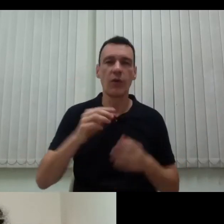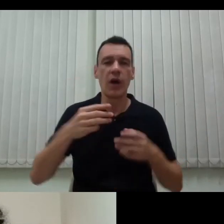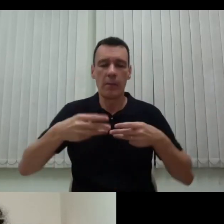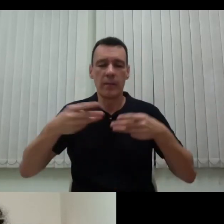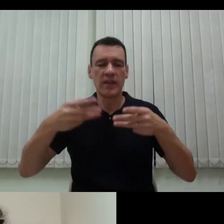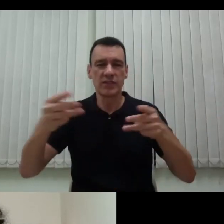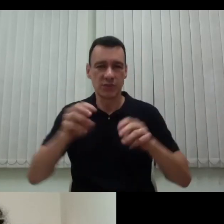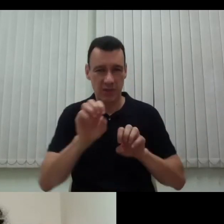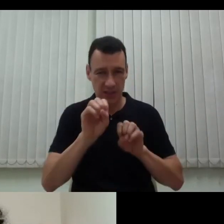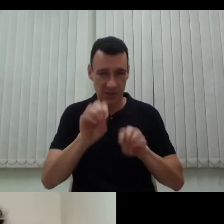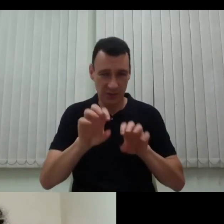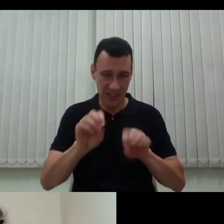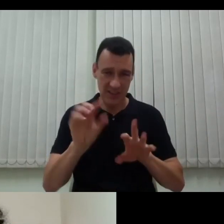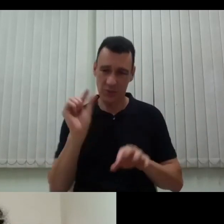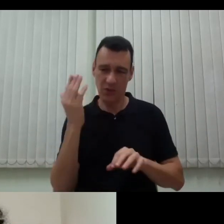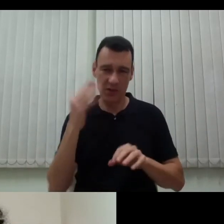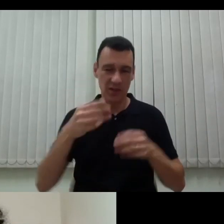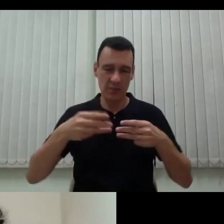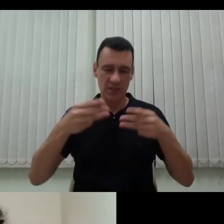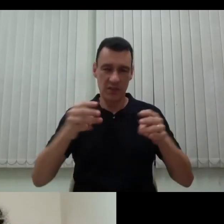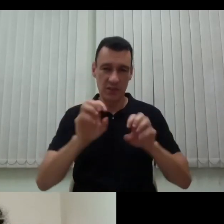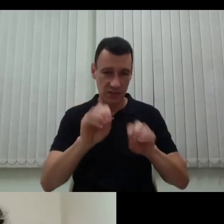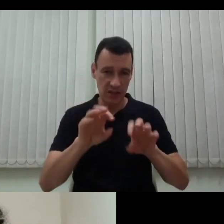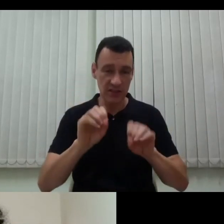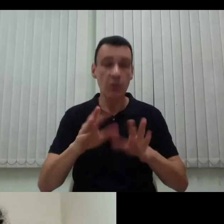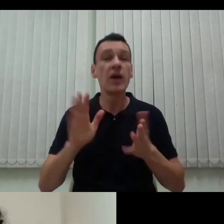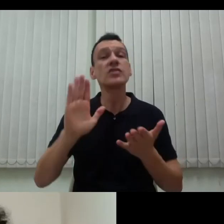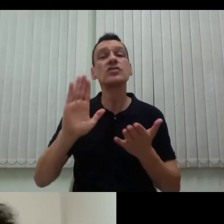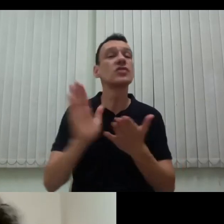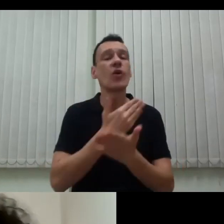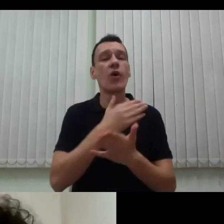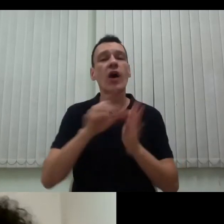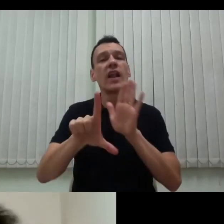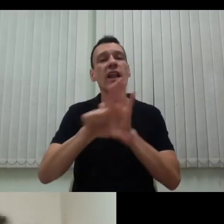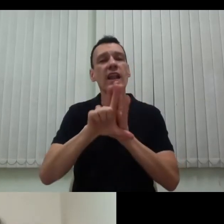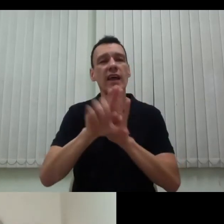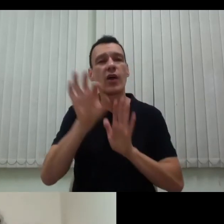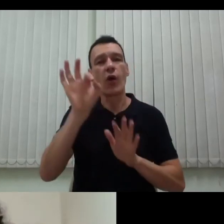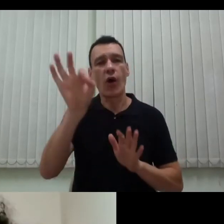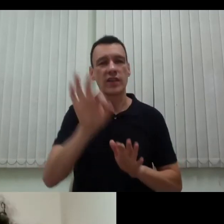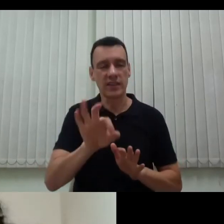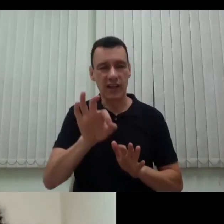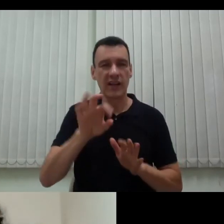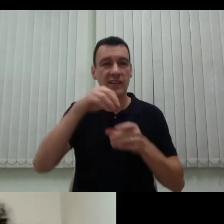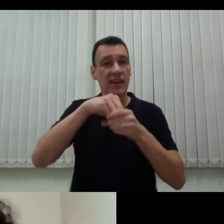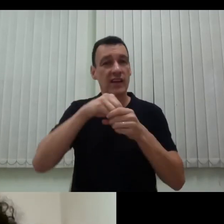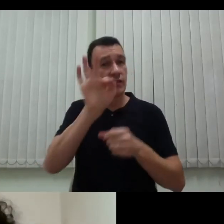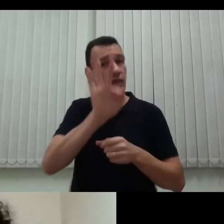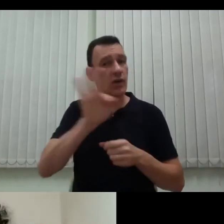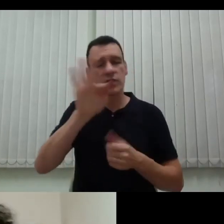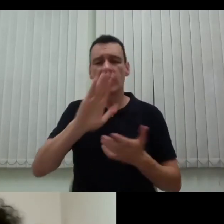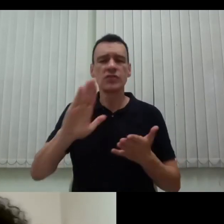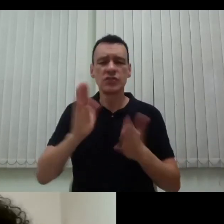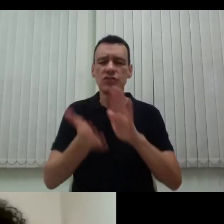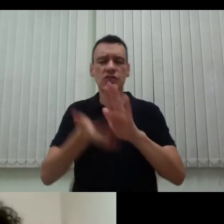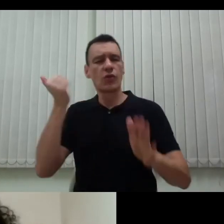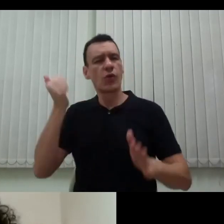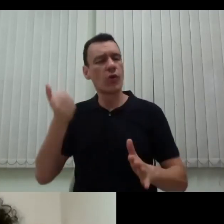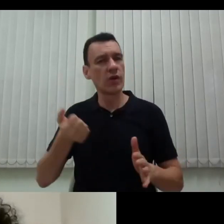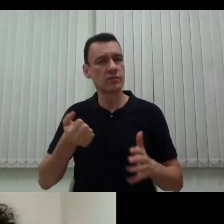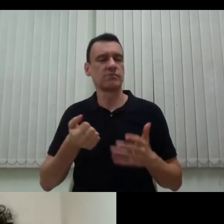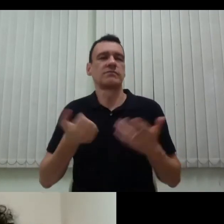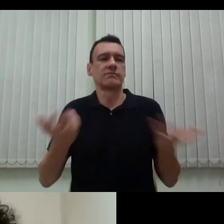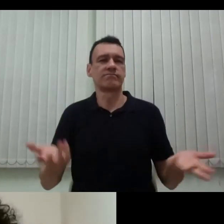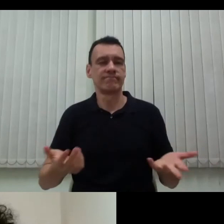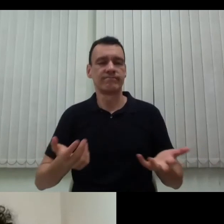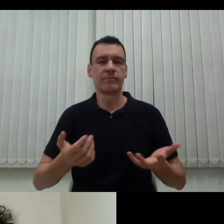revogar a lei de cotas na pós-graduação. E isso é parte dessas ações que a